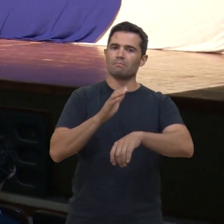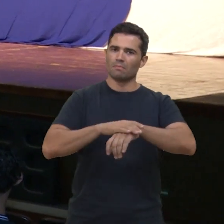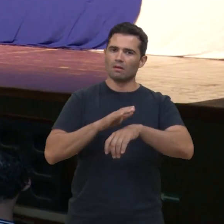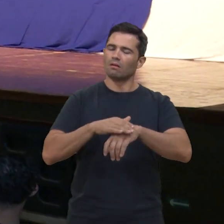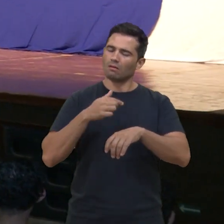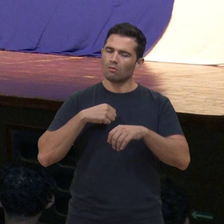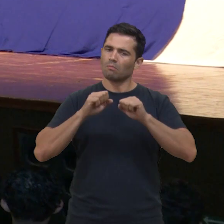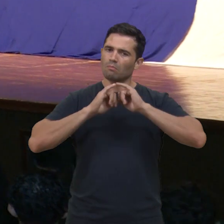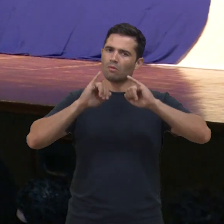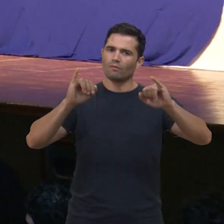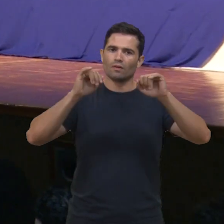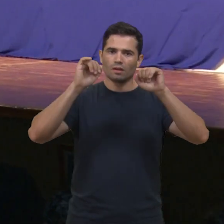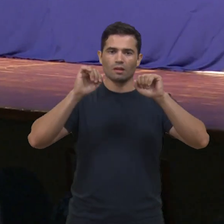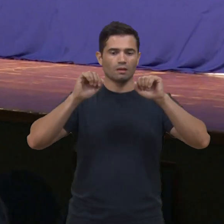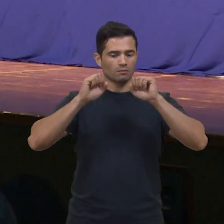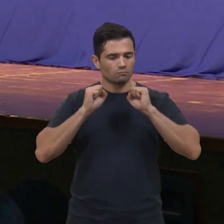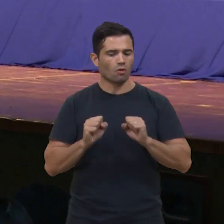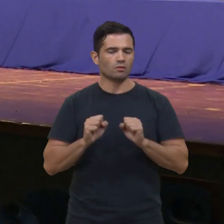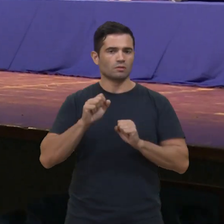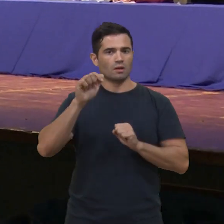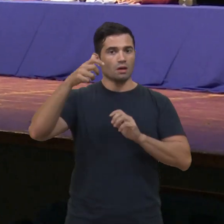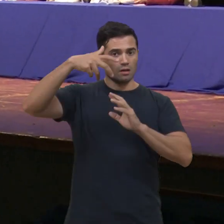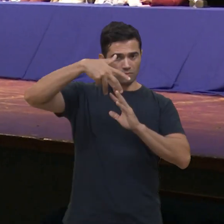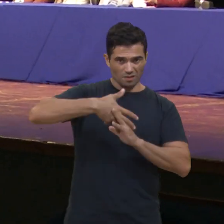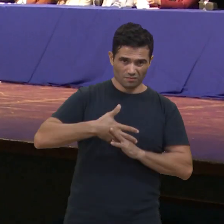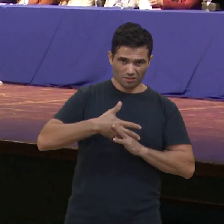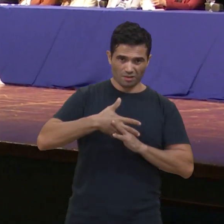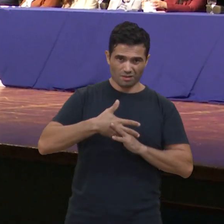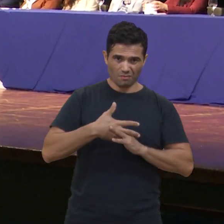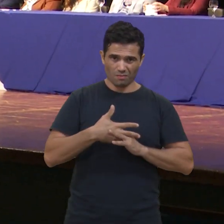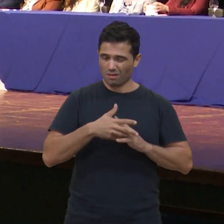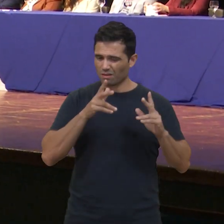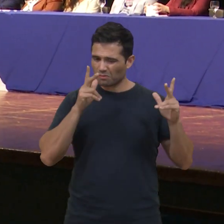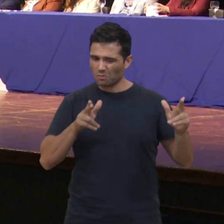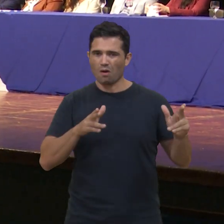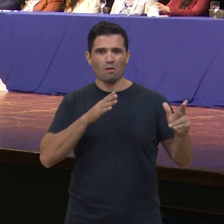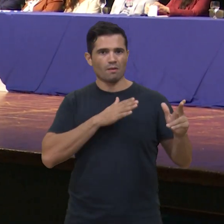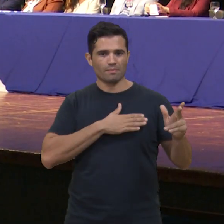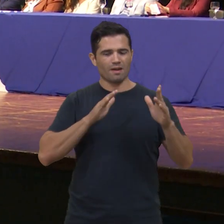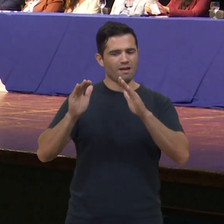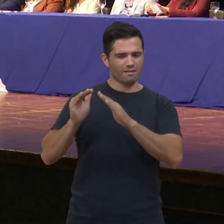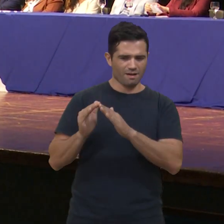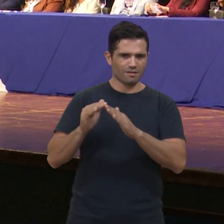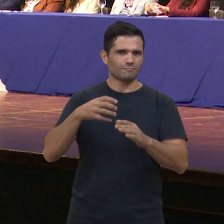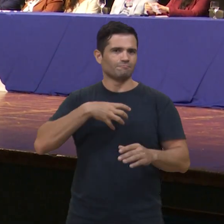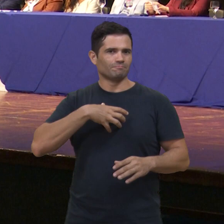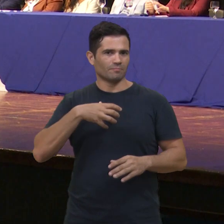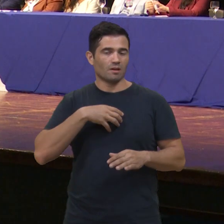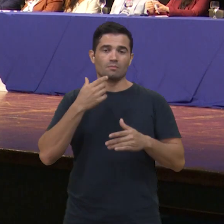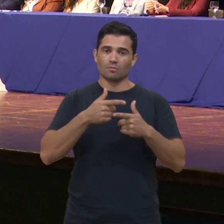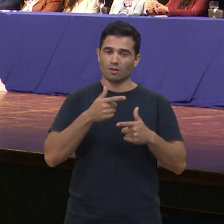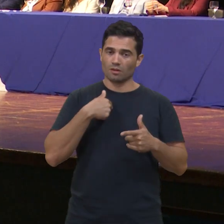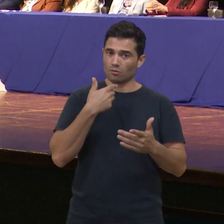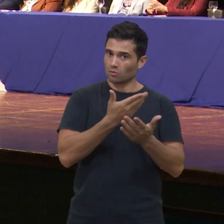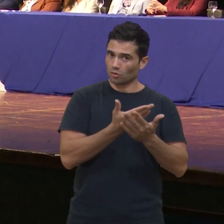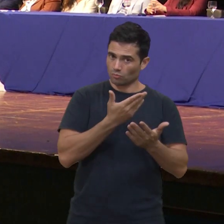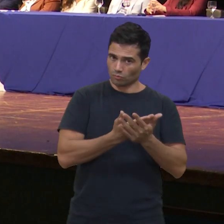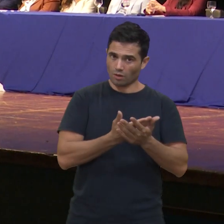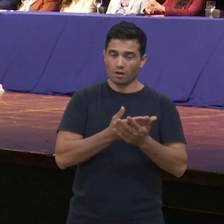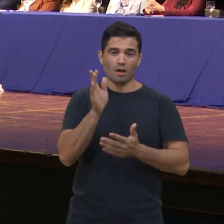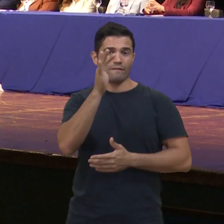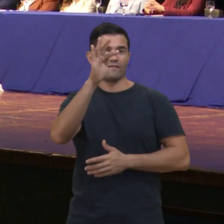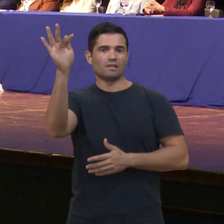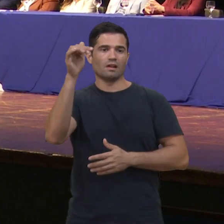porque eu posso dizer sem medo de errar que a Universidade Federal é minha casa. Primeiro, porque eu estudei no banco de uma universidade federal no Rio de